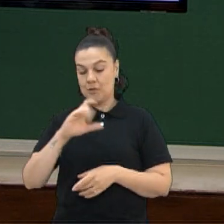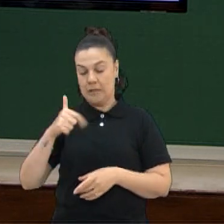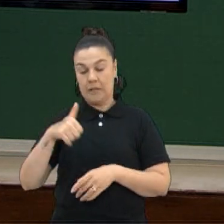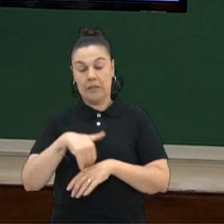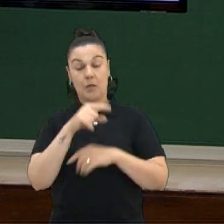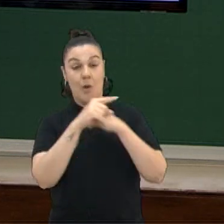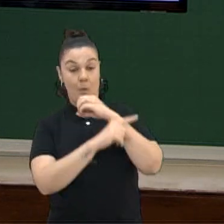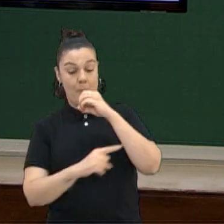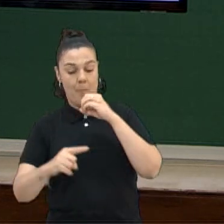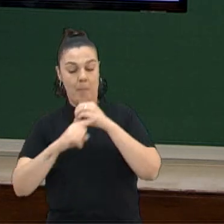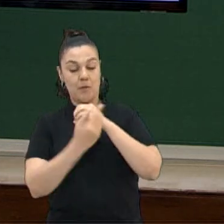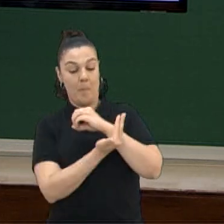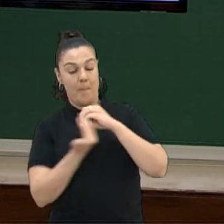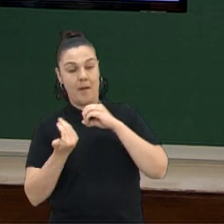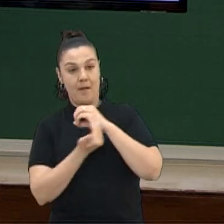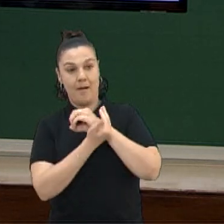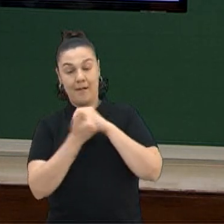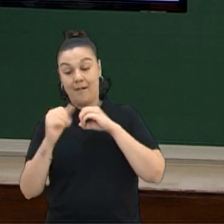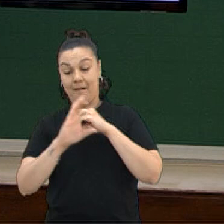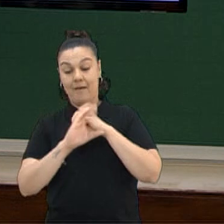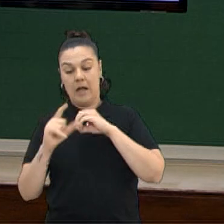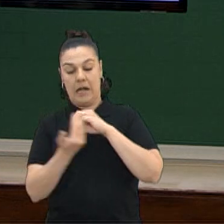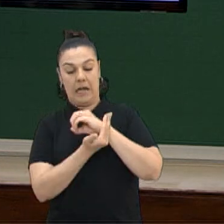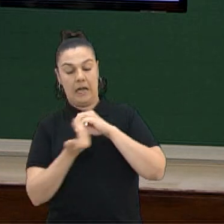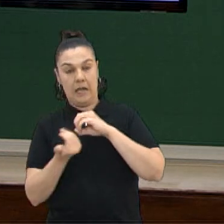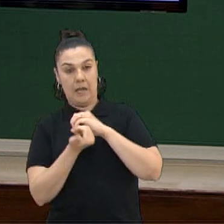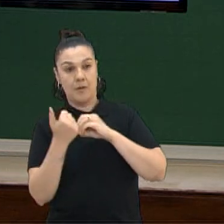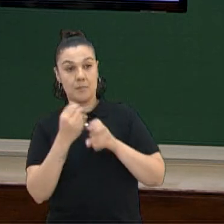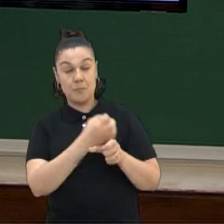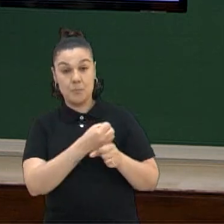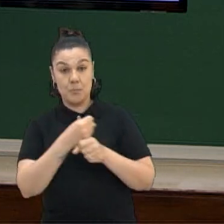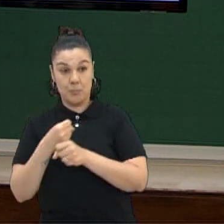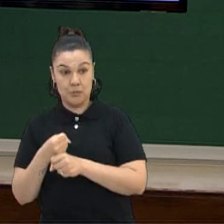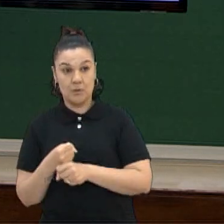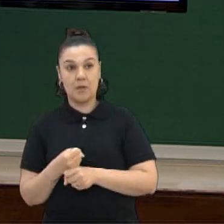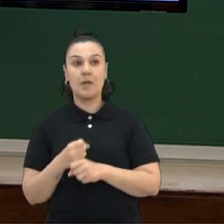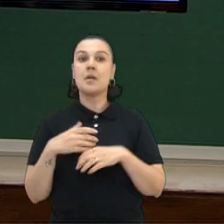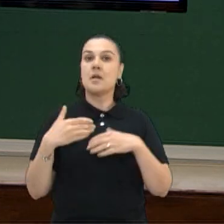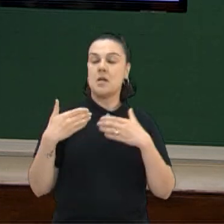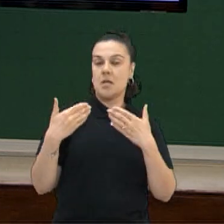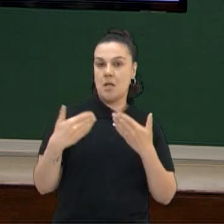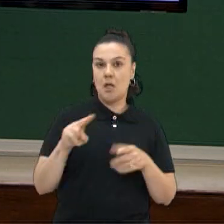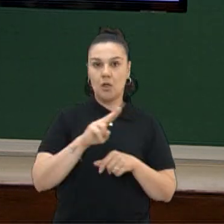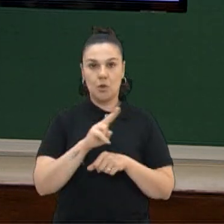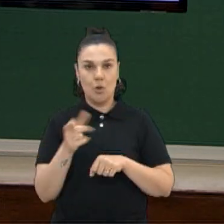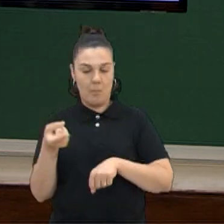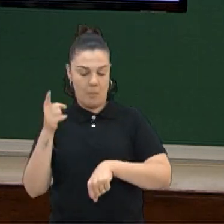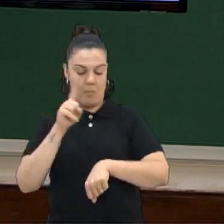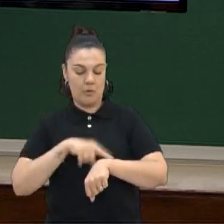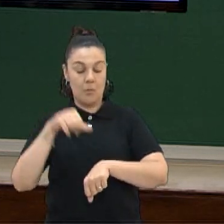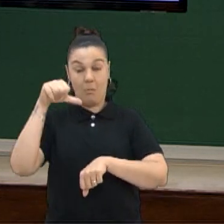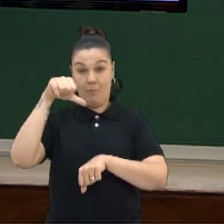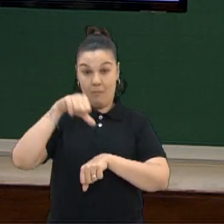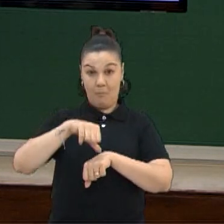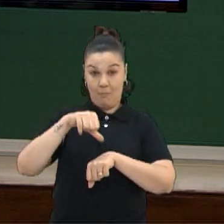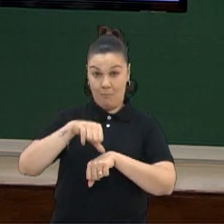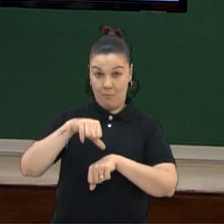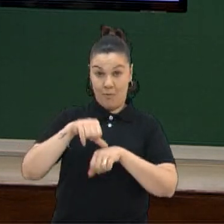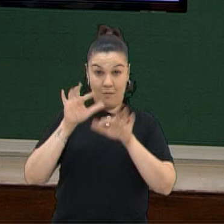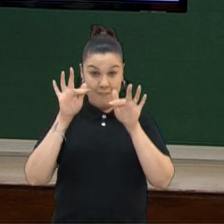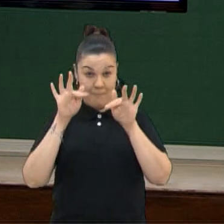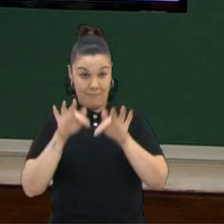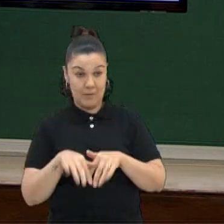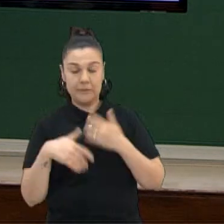lado direito. Então existe um vetor resultante em tudo isso, que nós chamamos de momento de polar resultante, né?